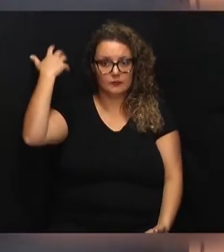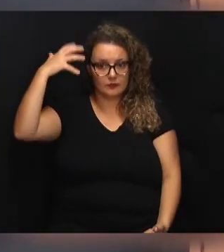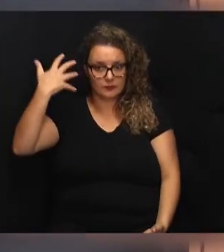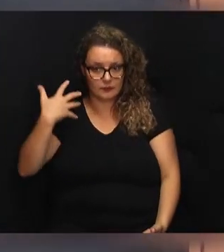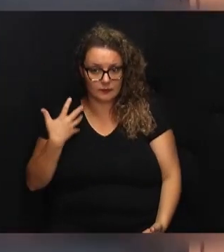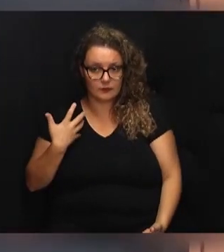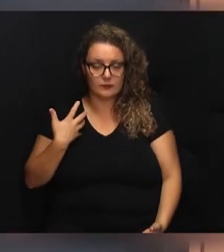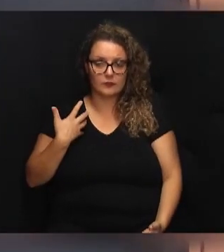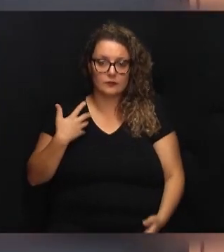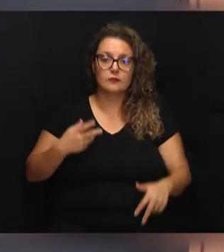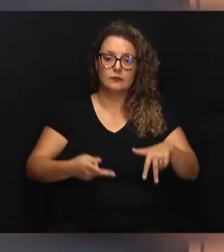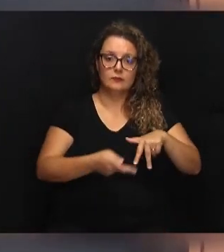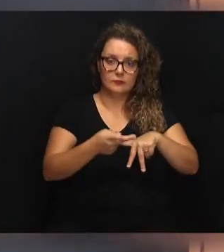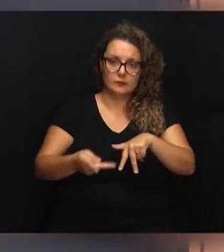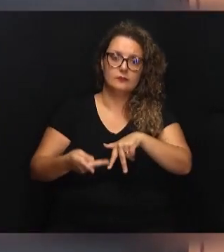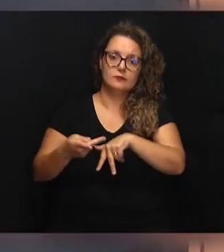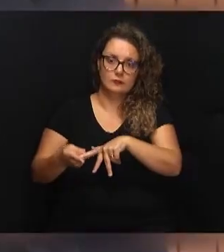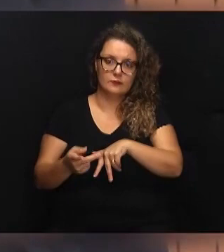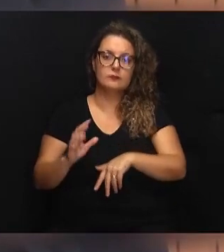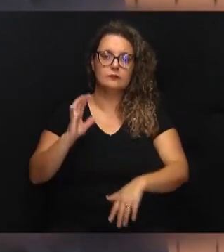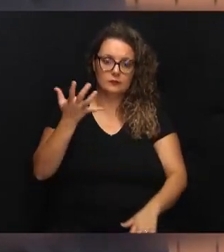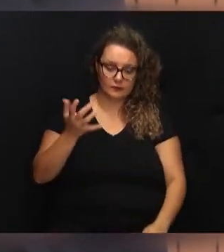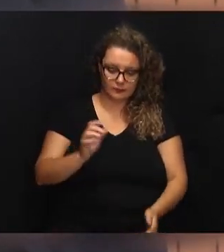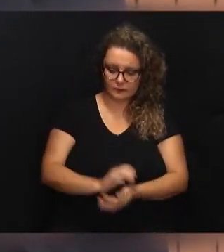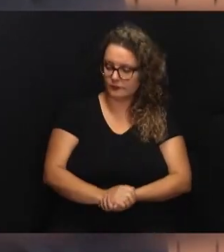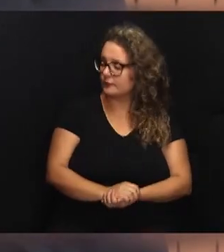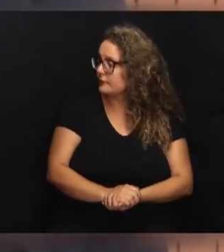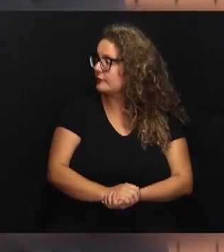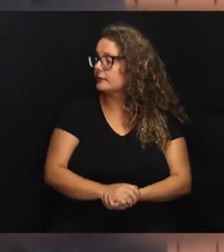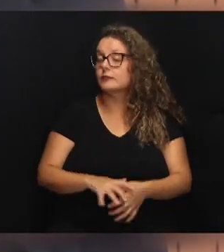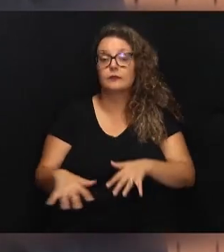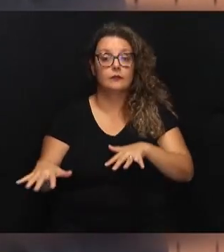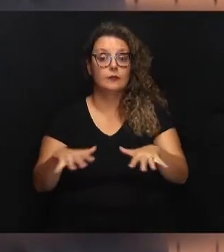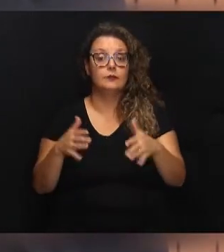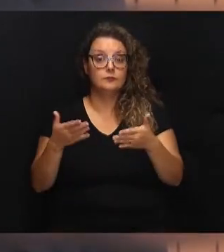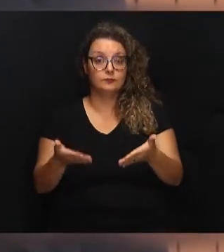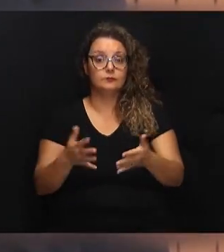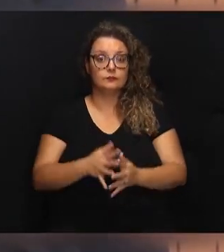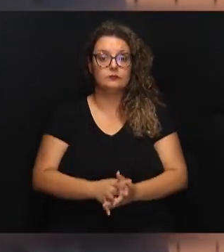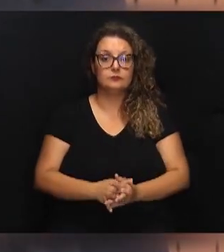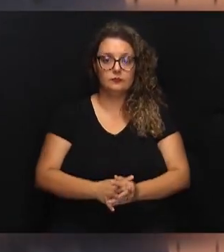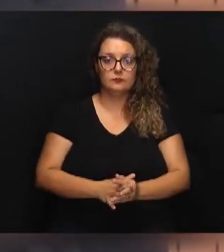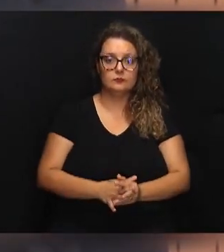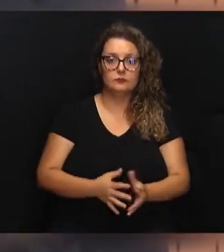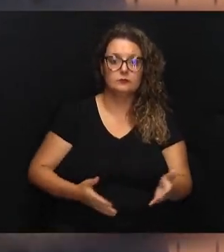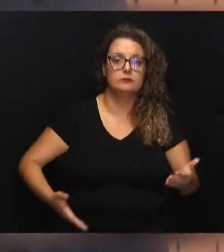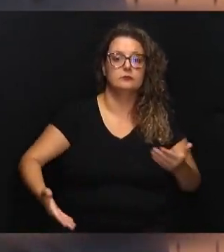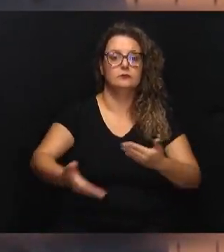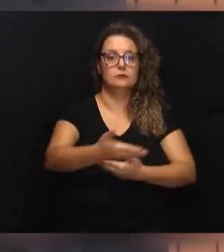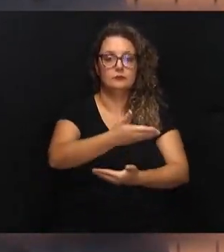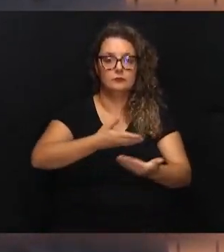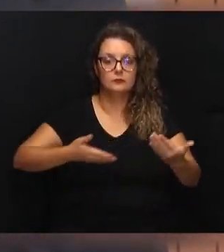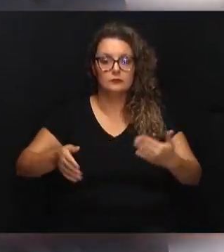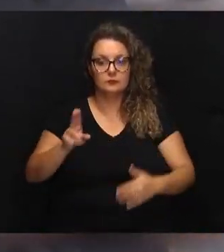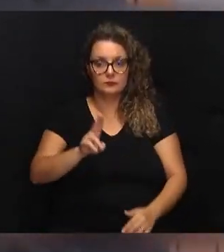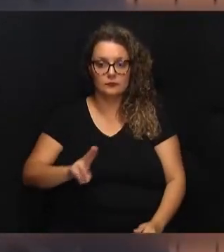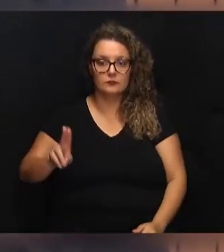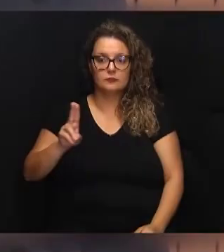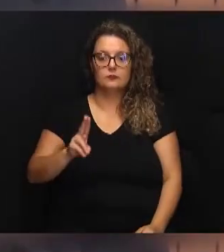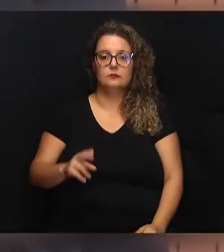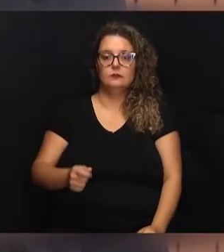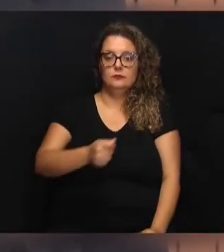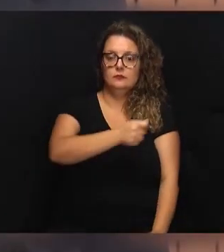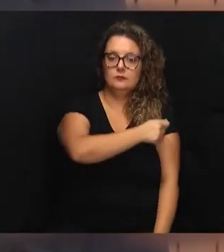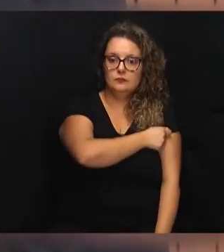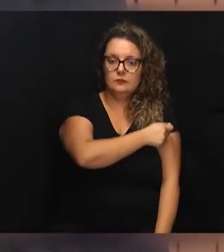Calisto se manifestaram sobre o ocorrido. Que esse foi um movimento que articulou toda a universidade, os